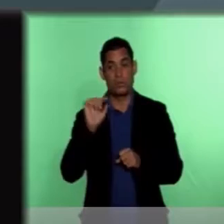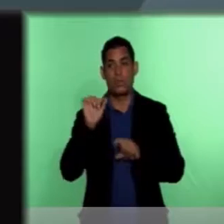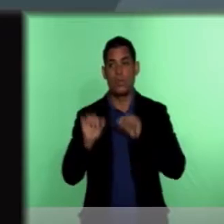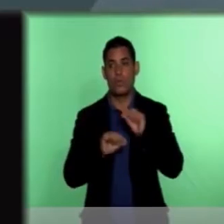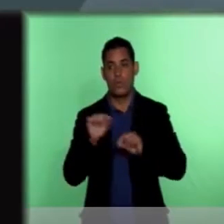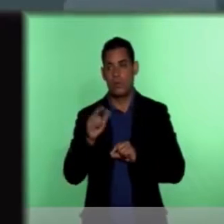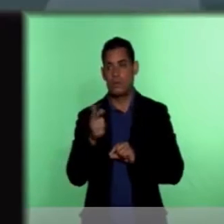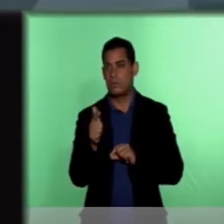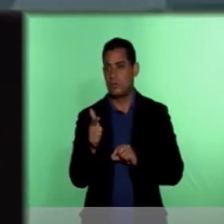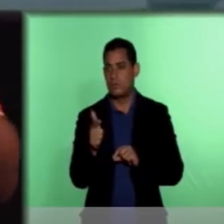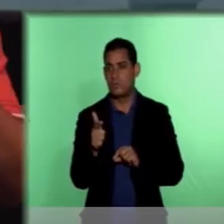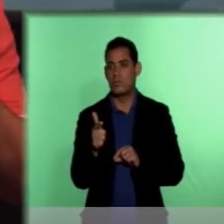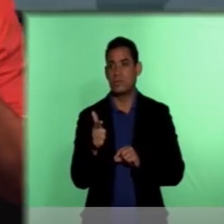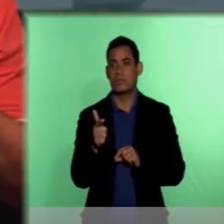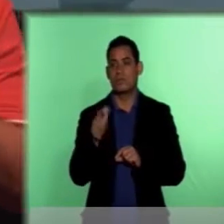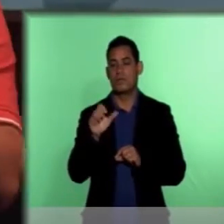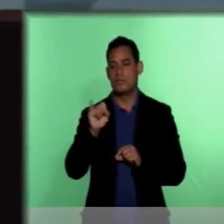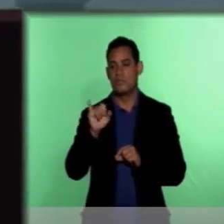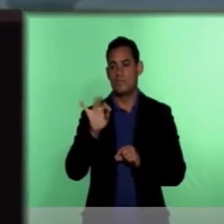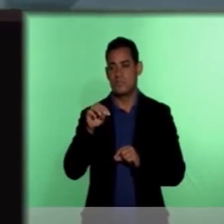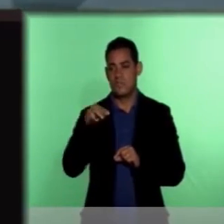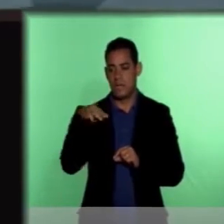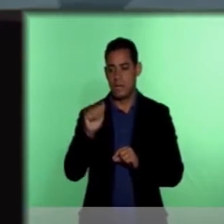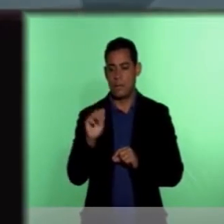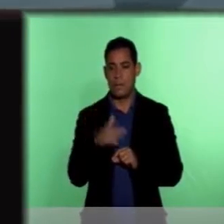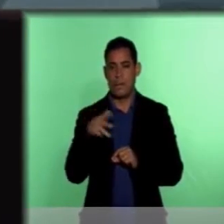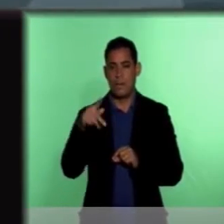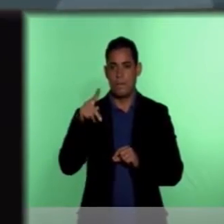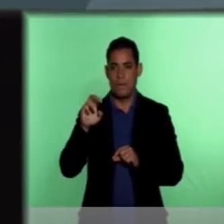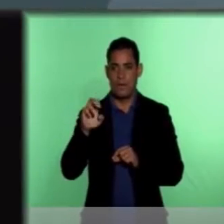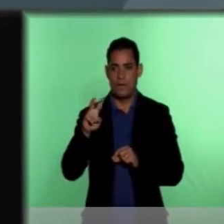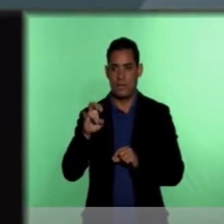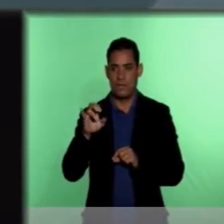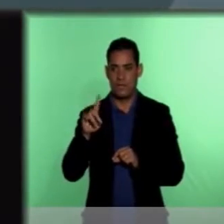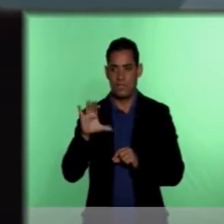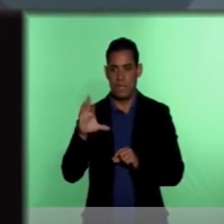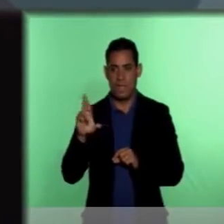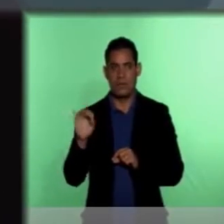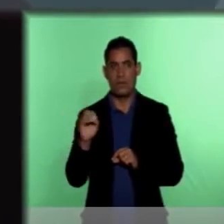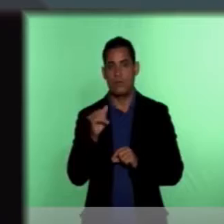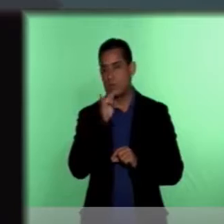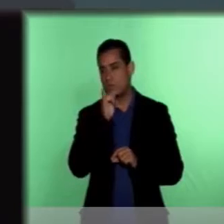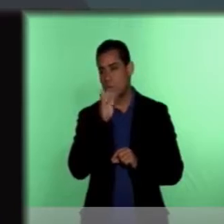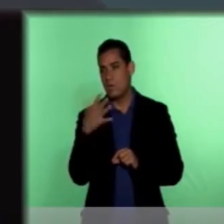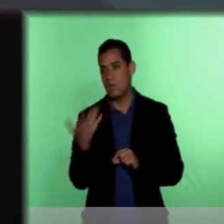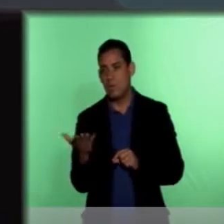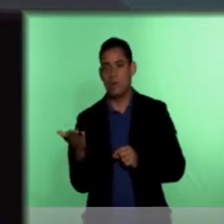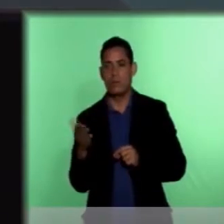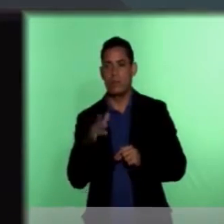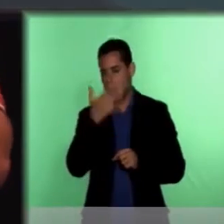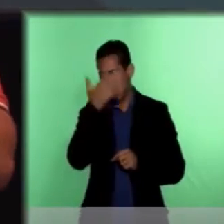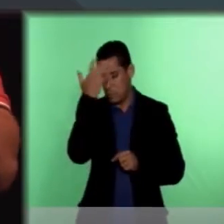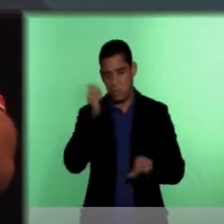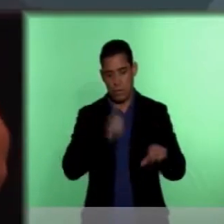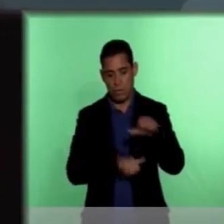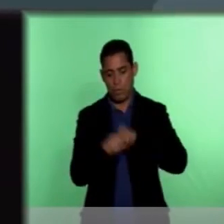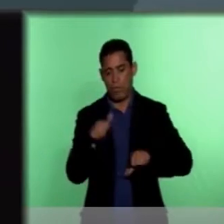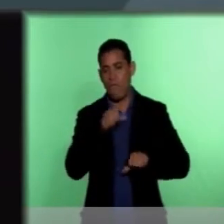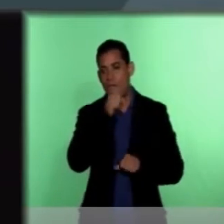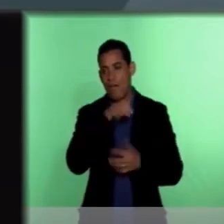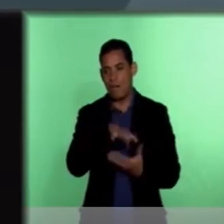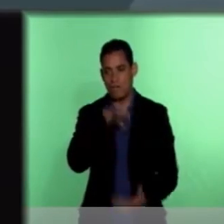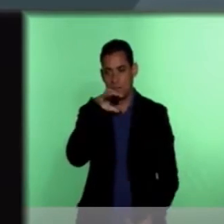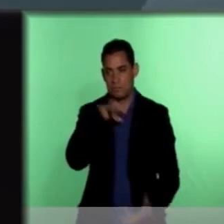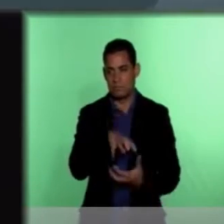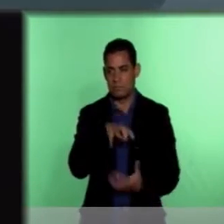sistema previdenciário público. O que significa isso? Os idosos, quando concluem seu processo de trabalho, eles